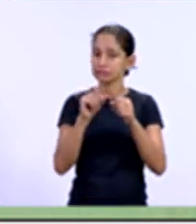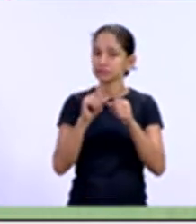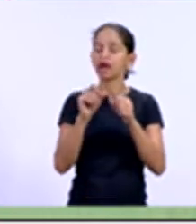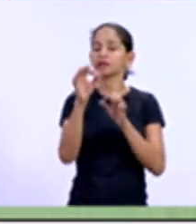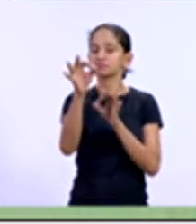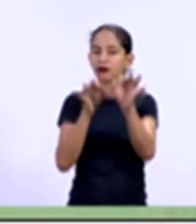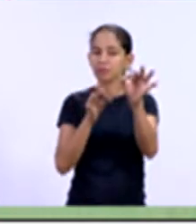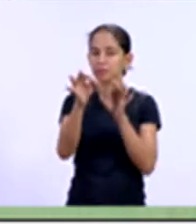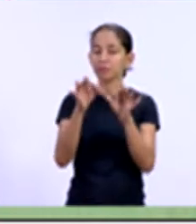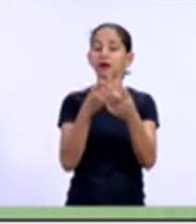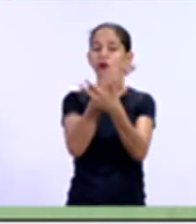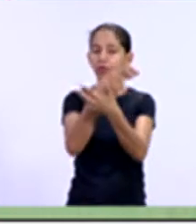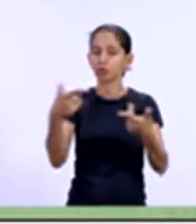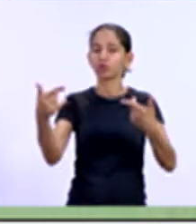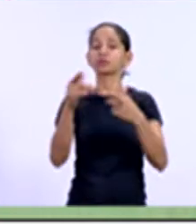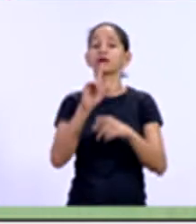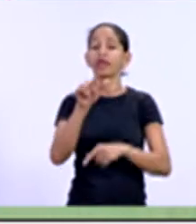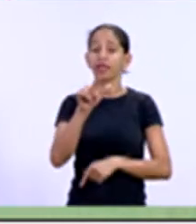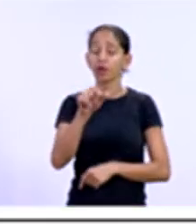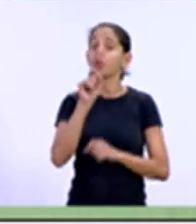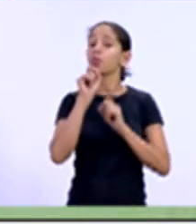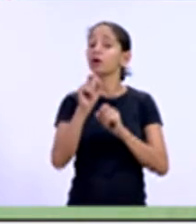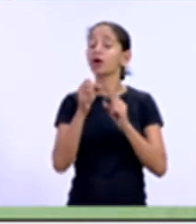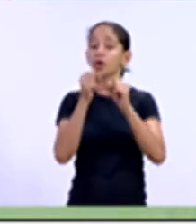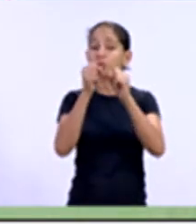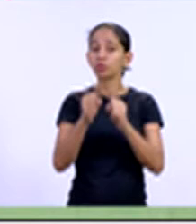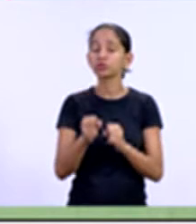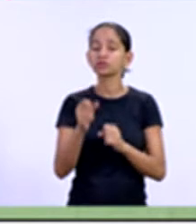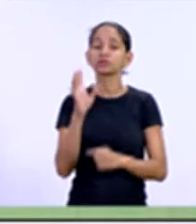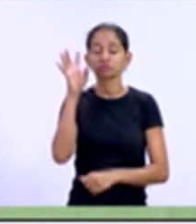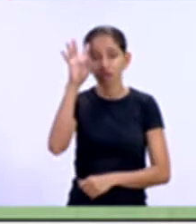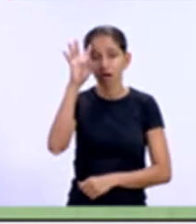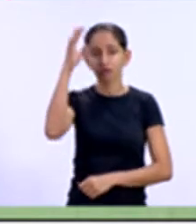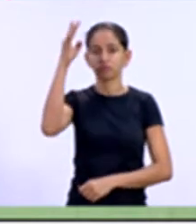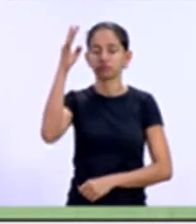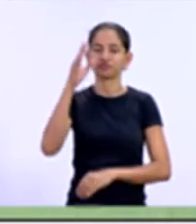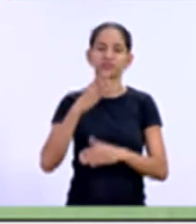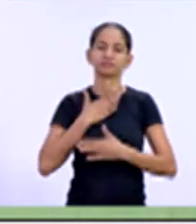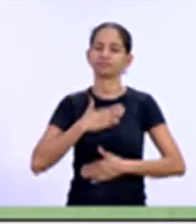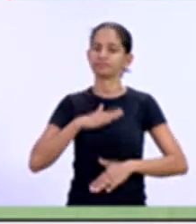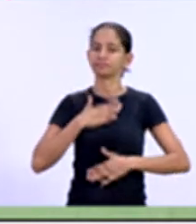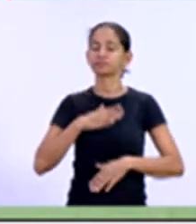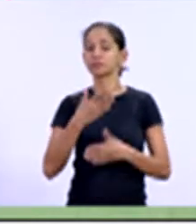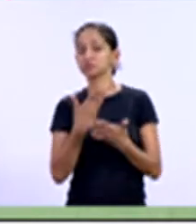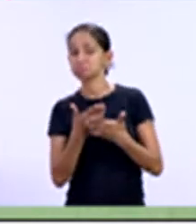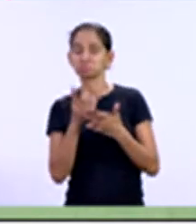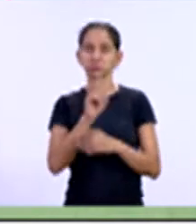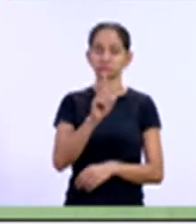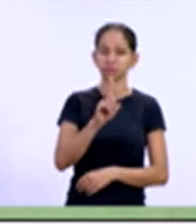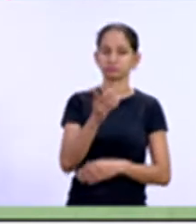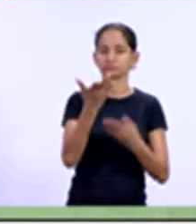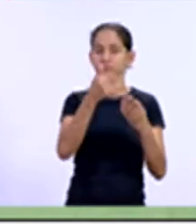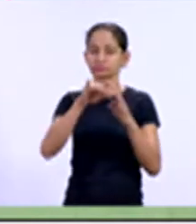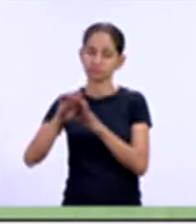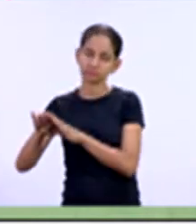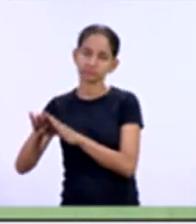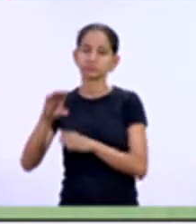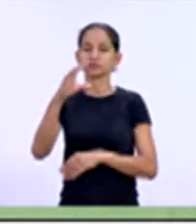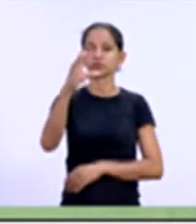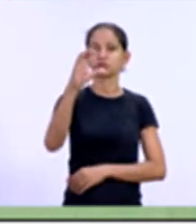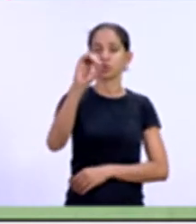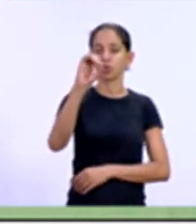Por isso que nós citamos aí que é o seu poder de decisão, né? A cooperação, ela é